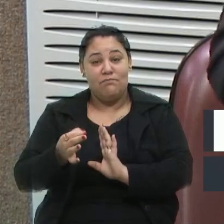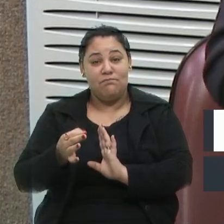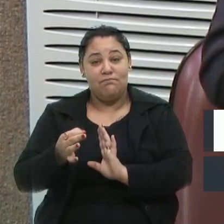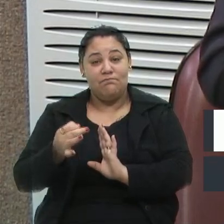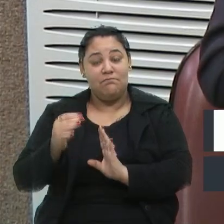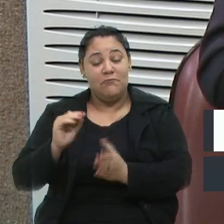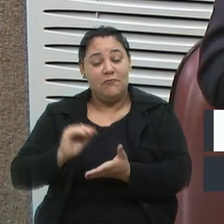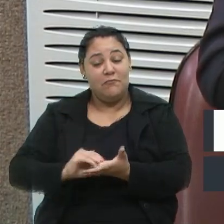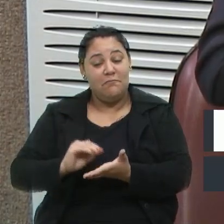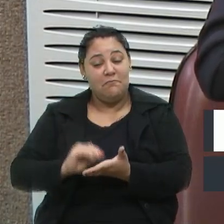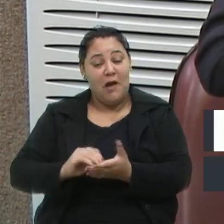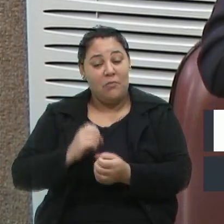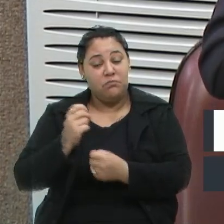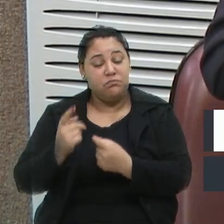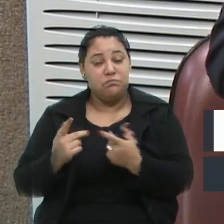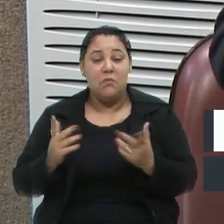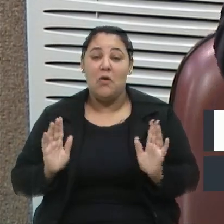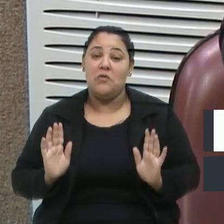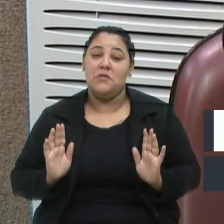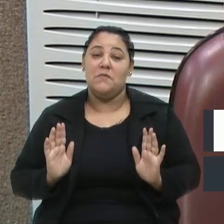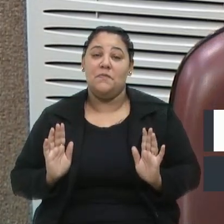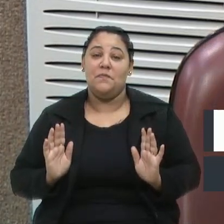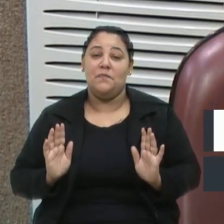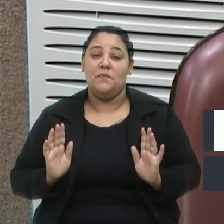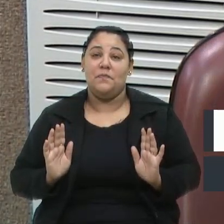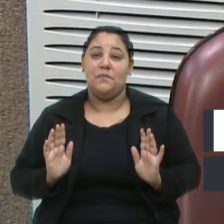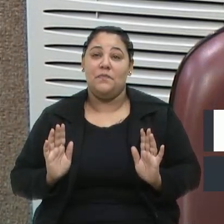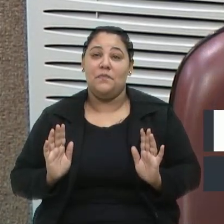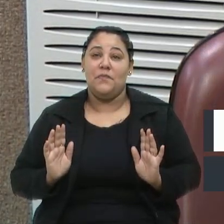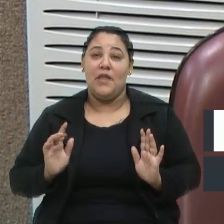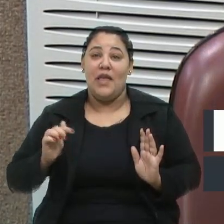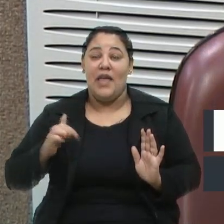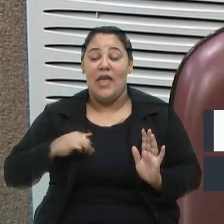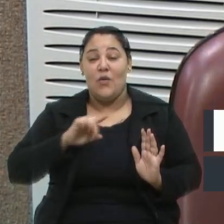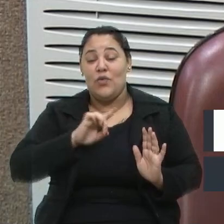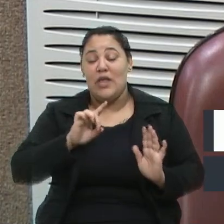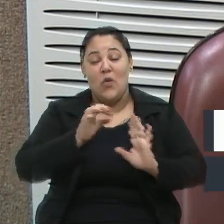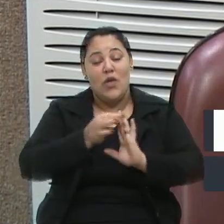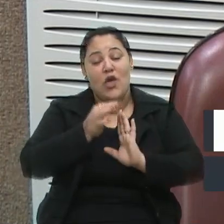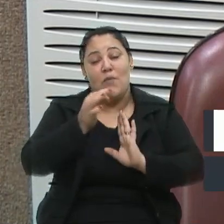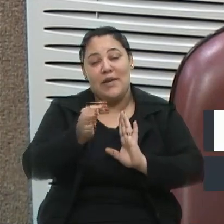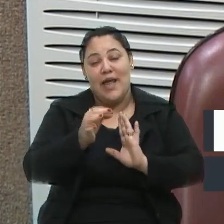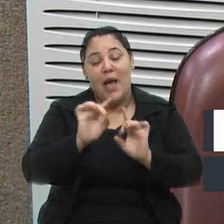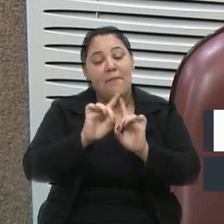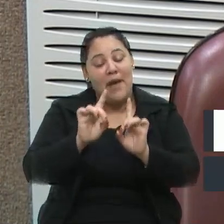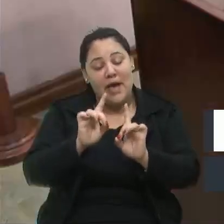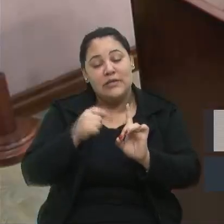interrogação. Eu ia me abster, mas vou votar contrário.